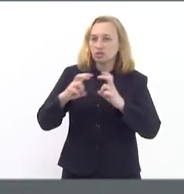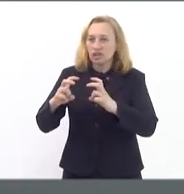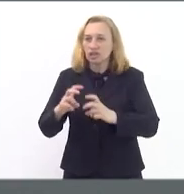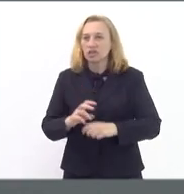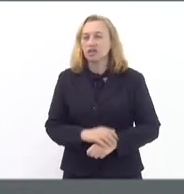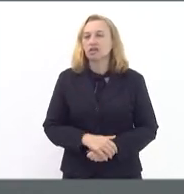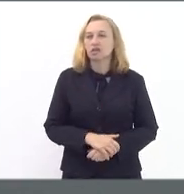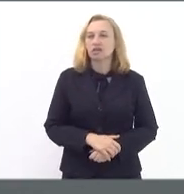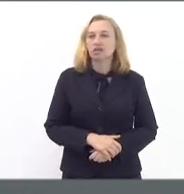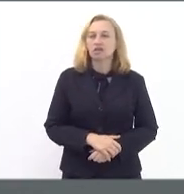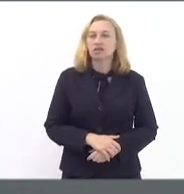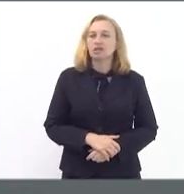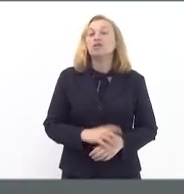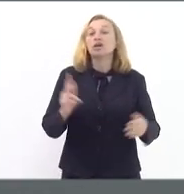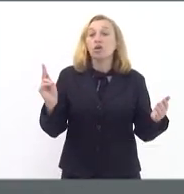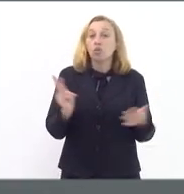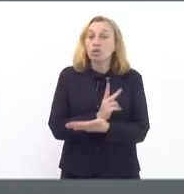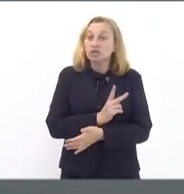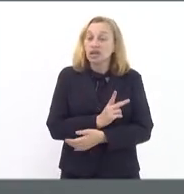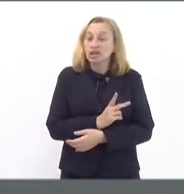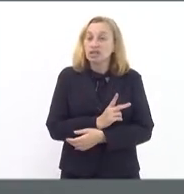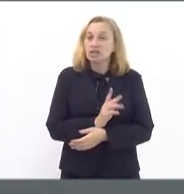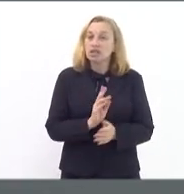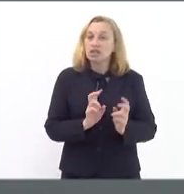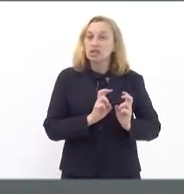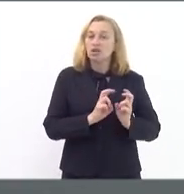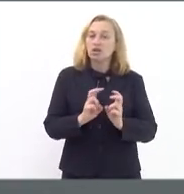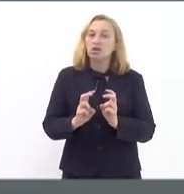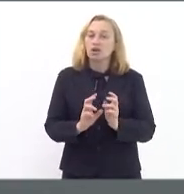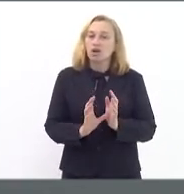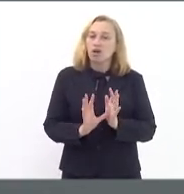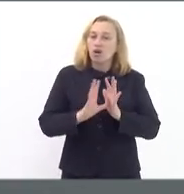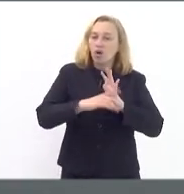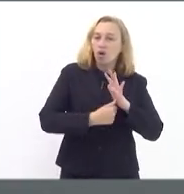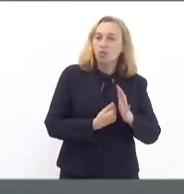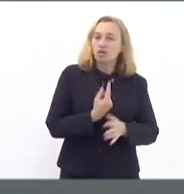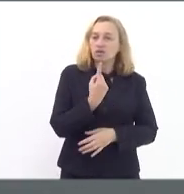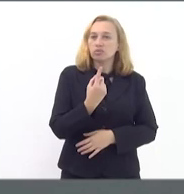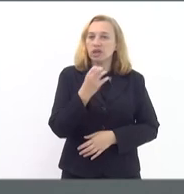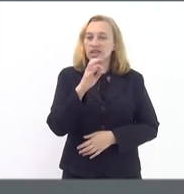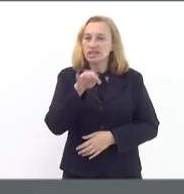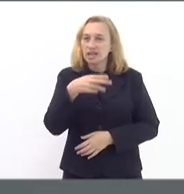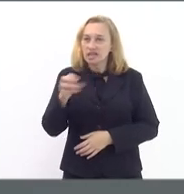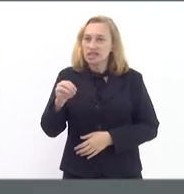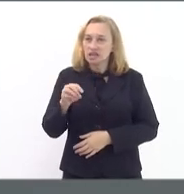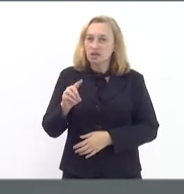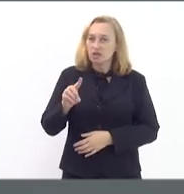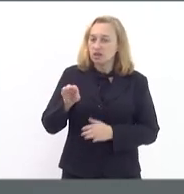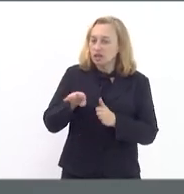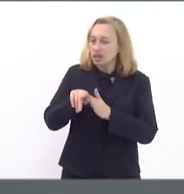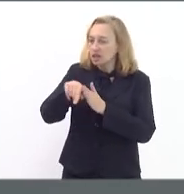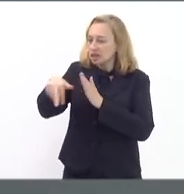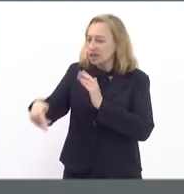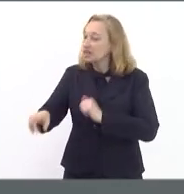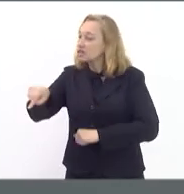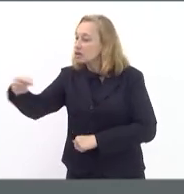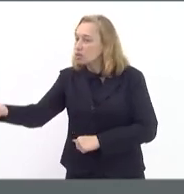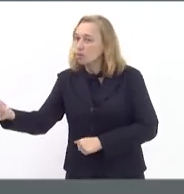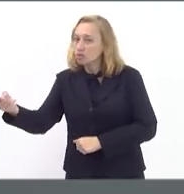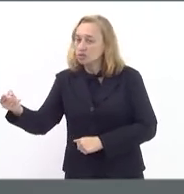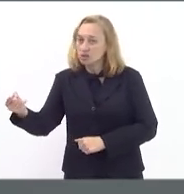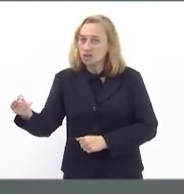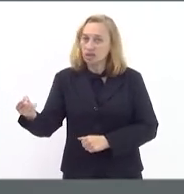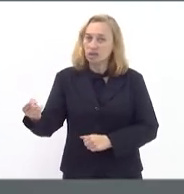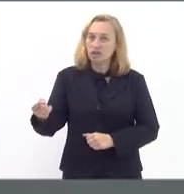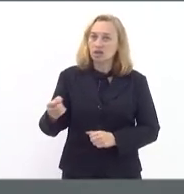trem que é uma coisa que acontece rouba Numa estação desce na outra ocorre para a comunidade ou ocorre na malha Ferroviária do outro lado para